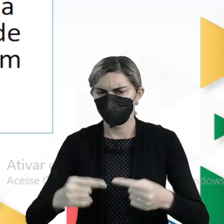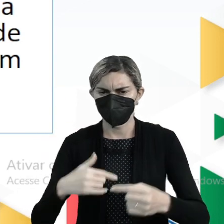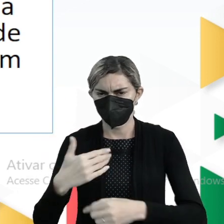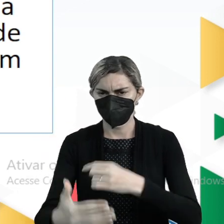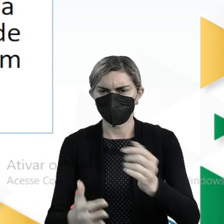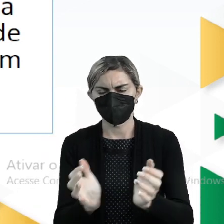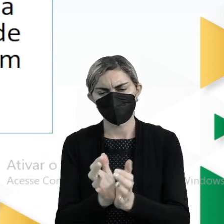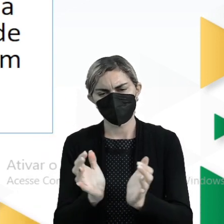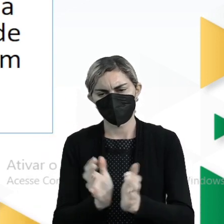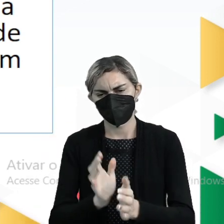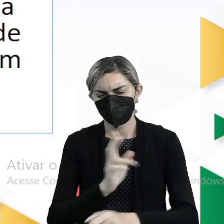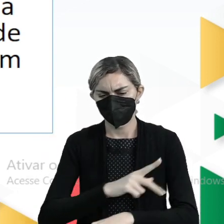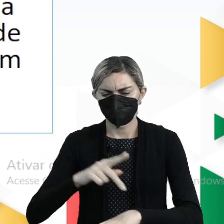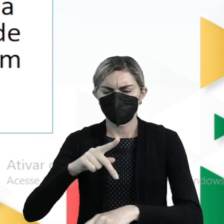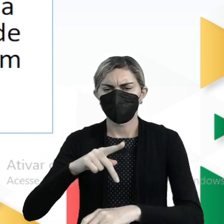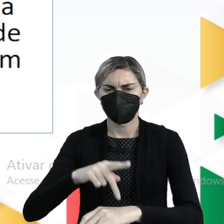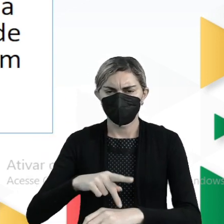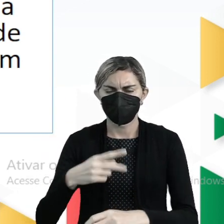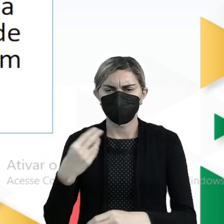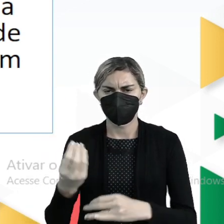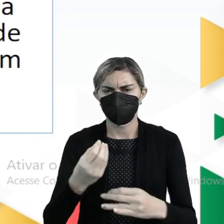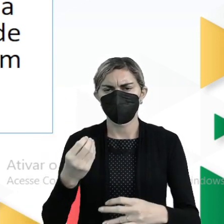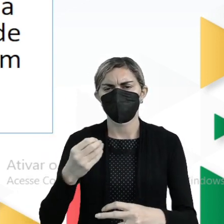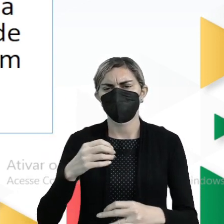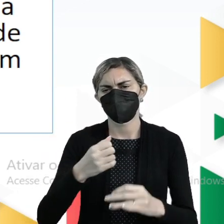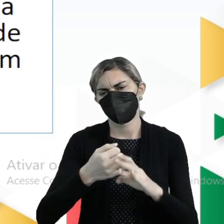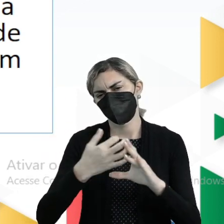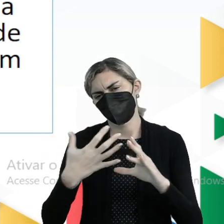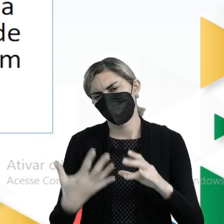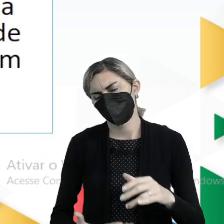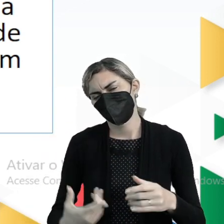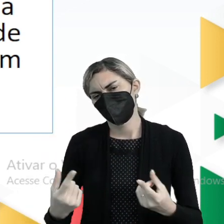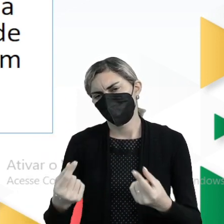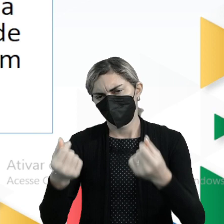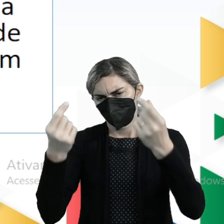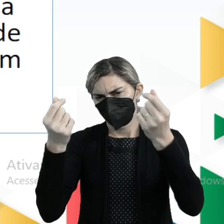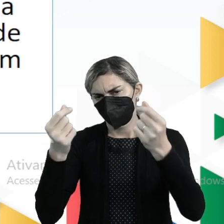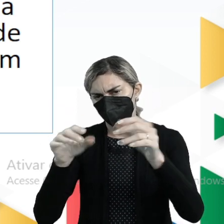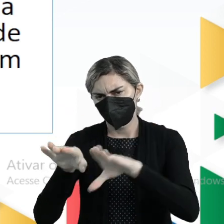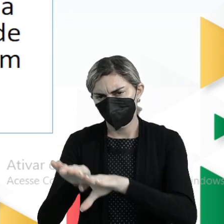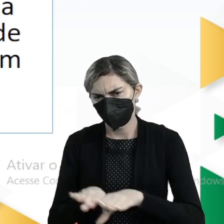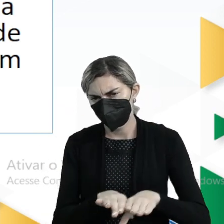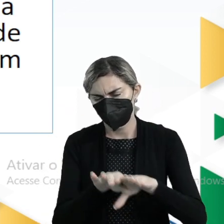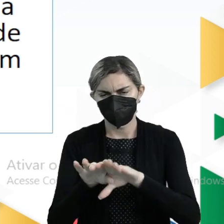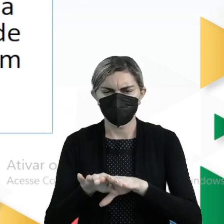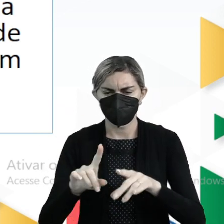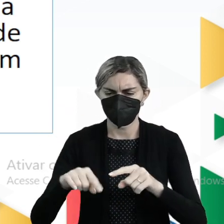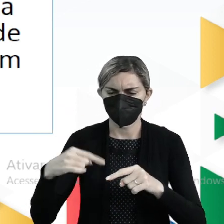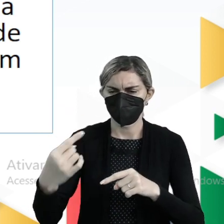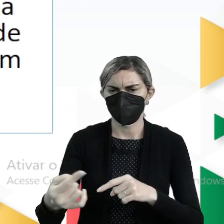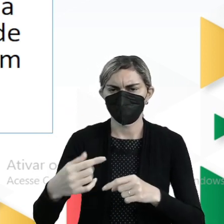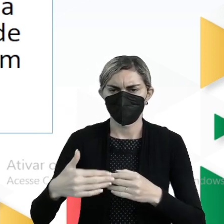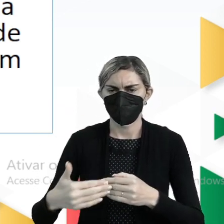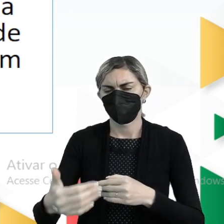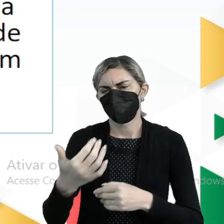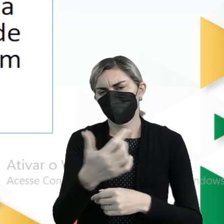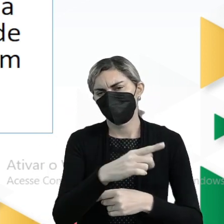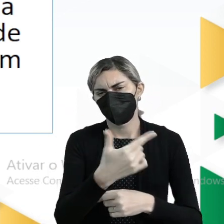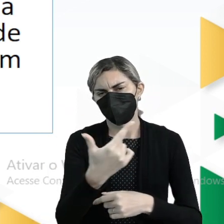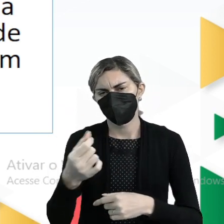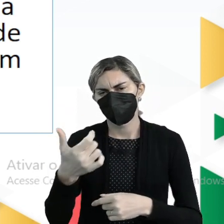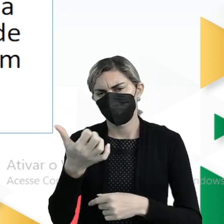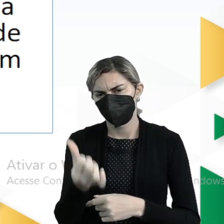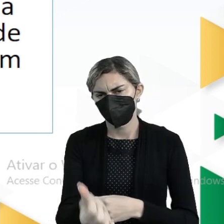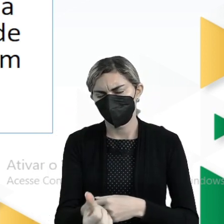um grupo de países com características econômicas em comum, passou, a partir de 2006, a